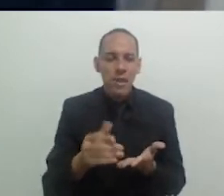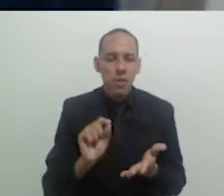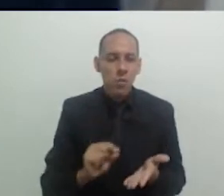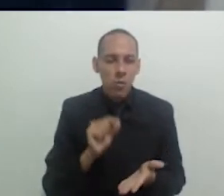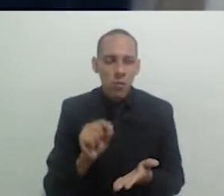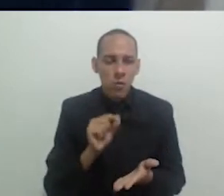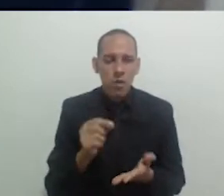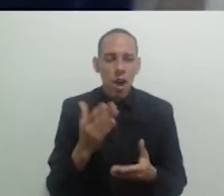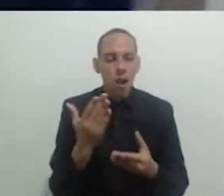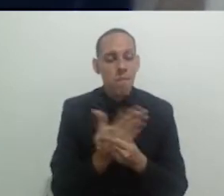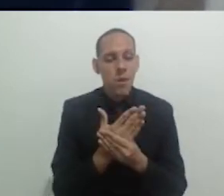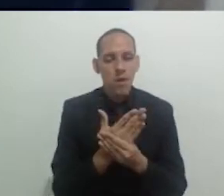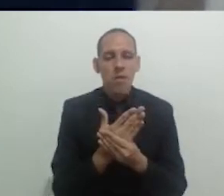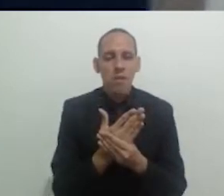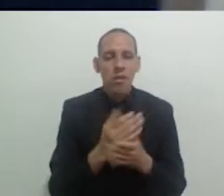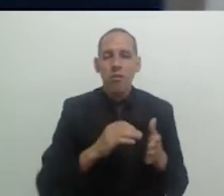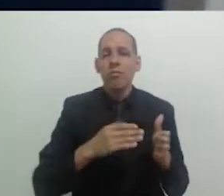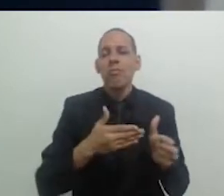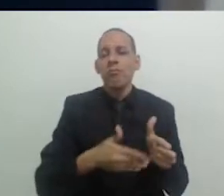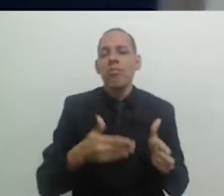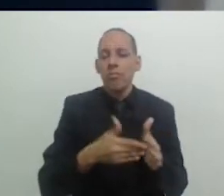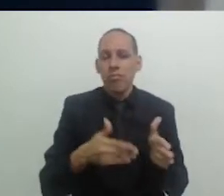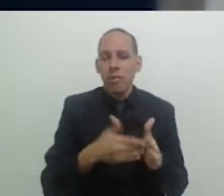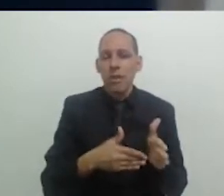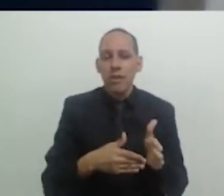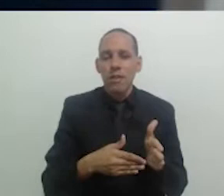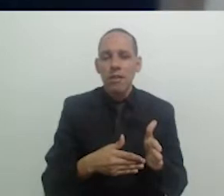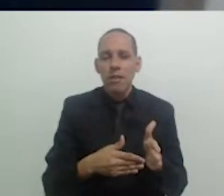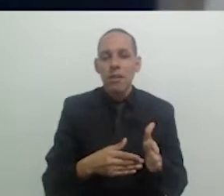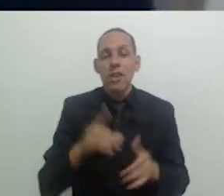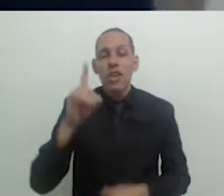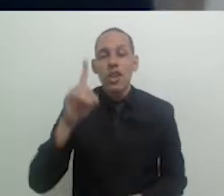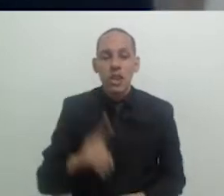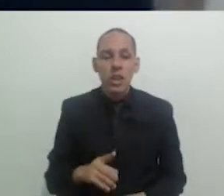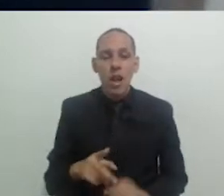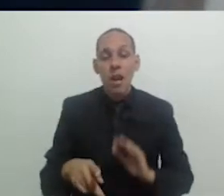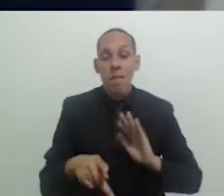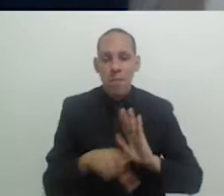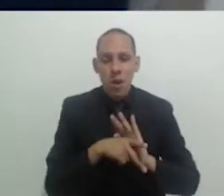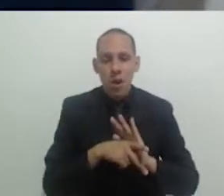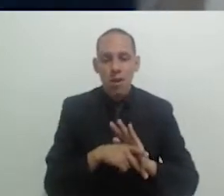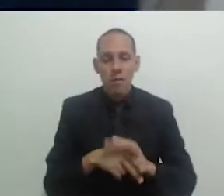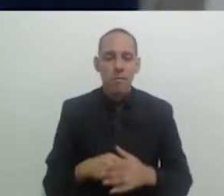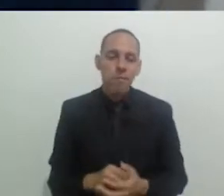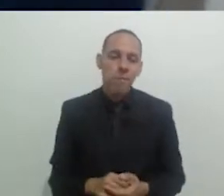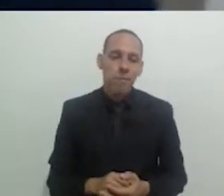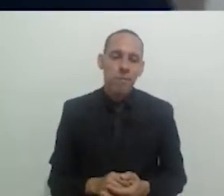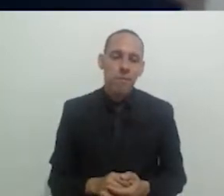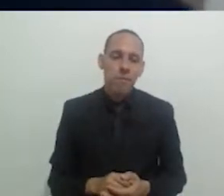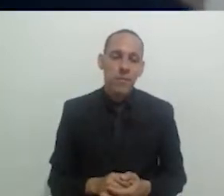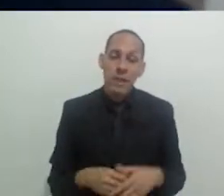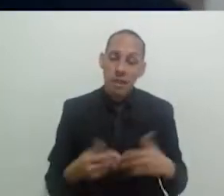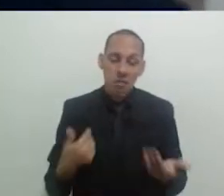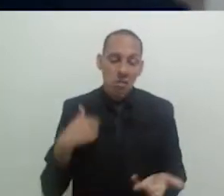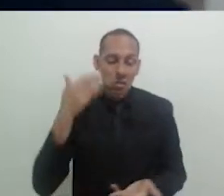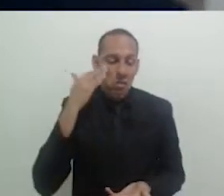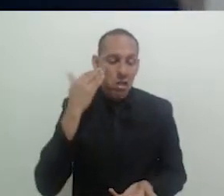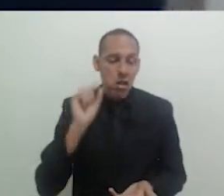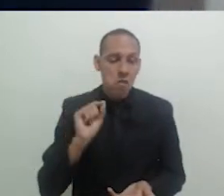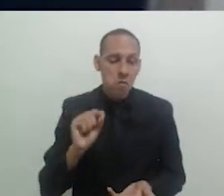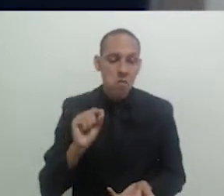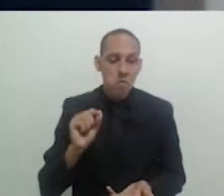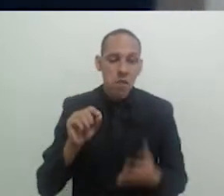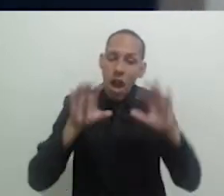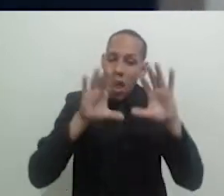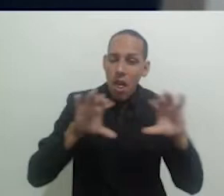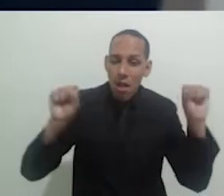de restrição do direito de propriedade. Então, eu apenas entendo que o Tribunal de Contas não tem competência